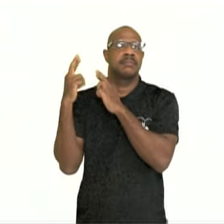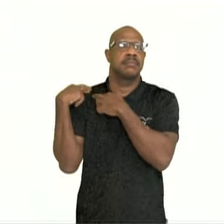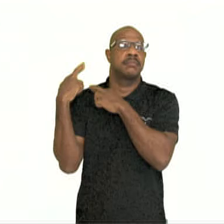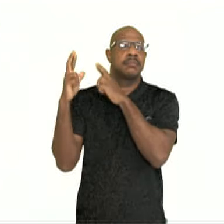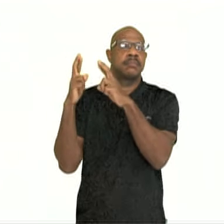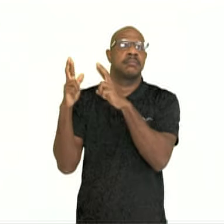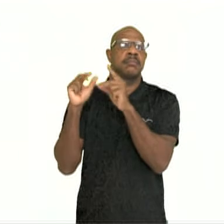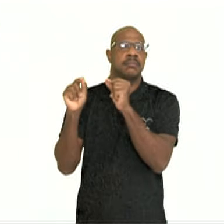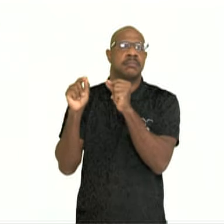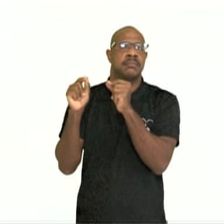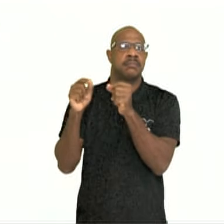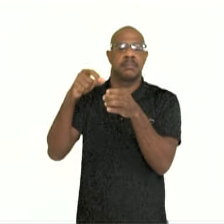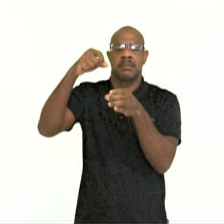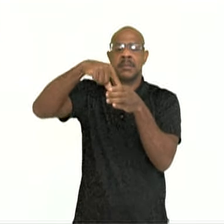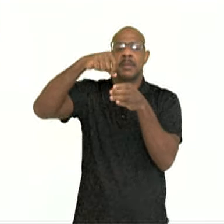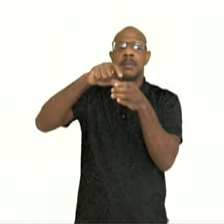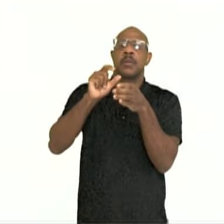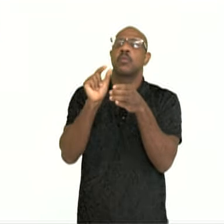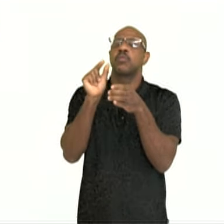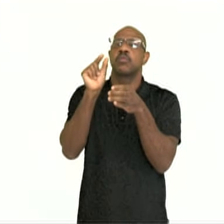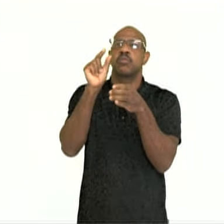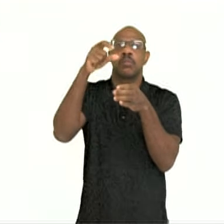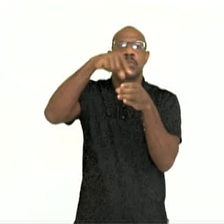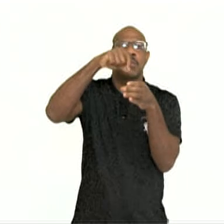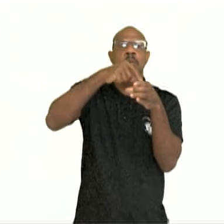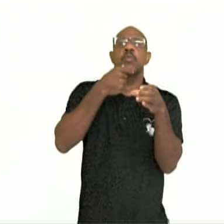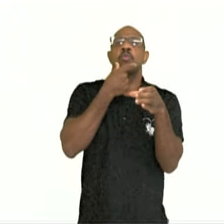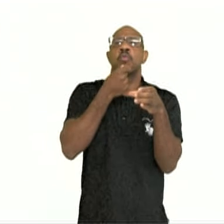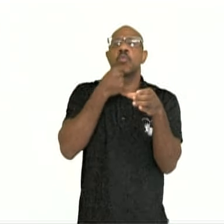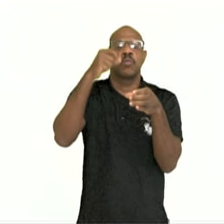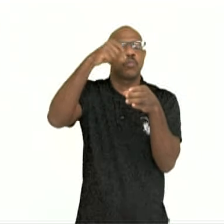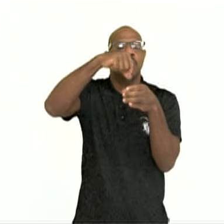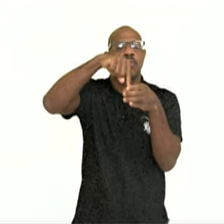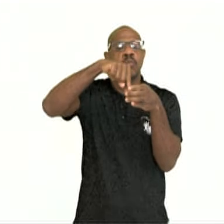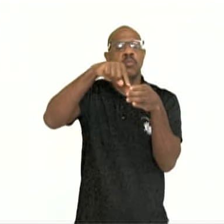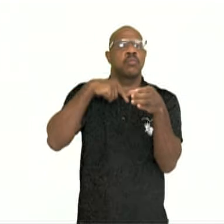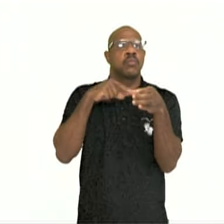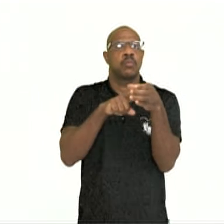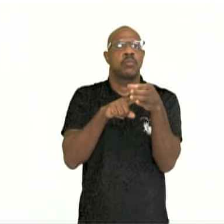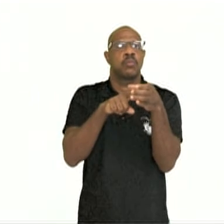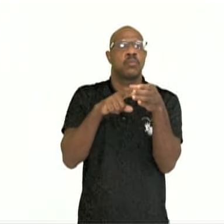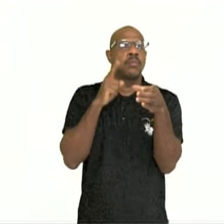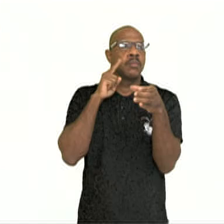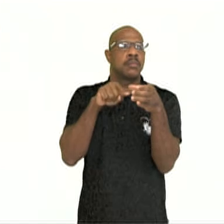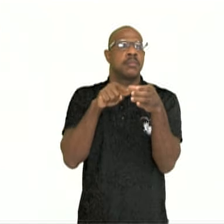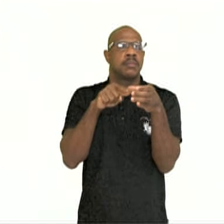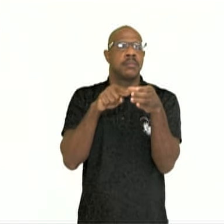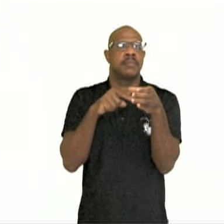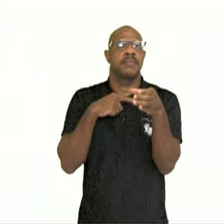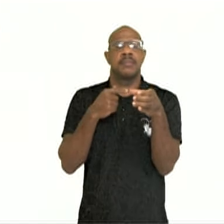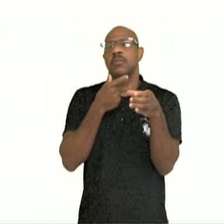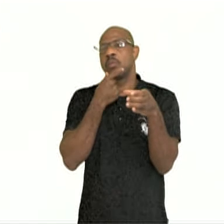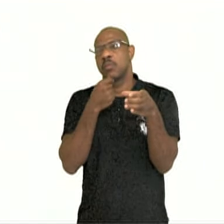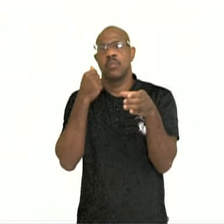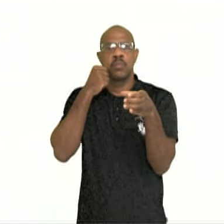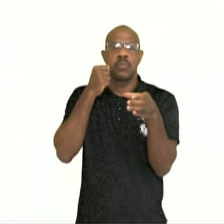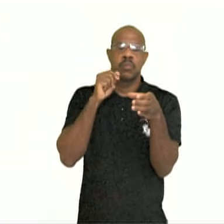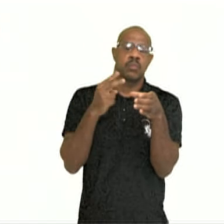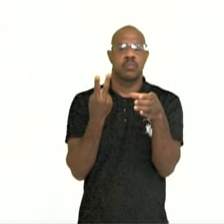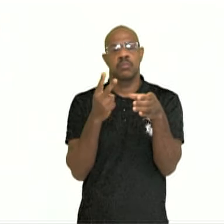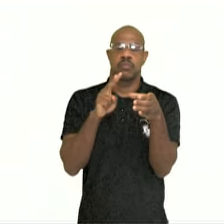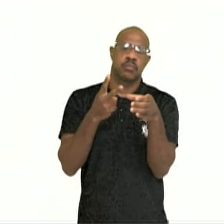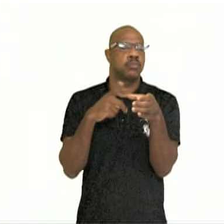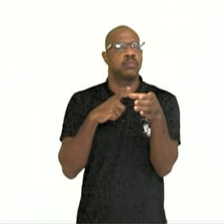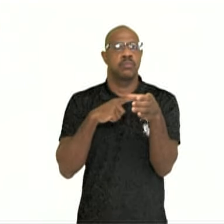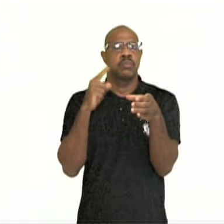pela produção dos grãos de pólen, a parte masculina da planta. Tá? Então, essa planta aqui ela é hermafrodita, ela possui tanto a parte